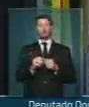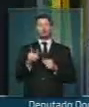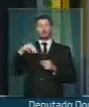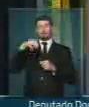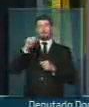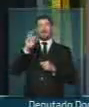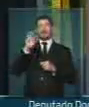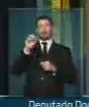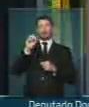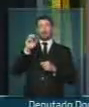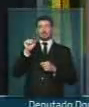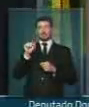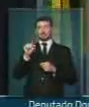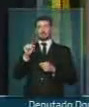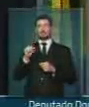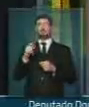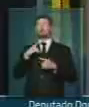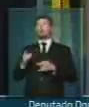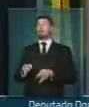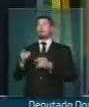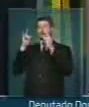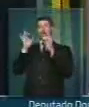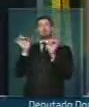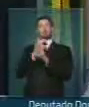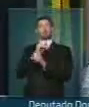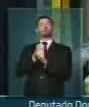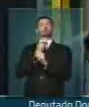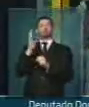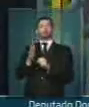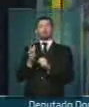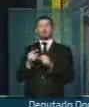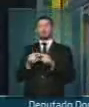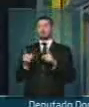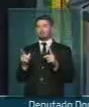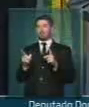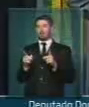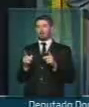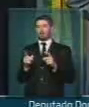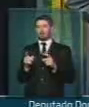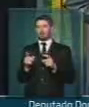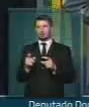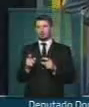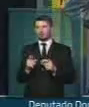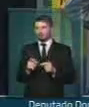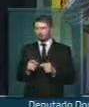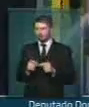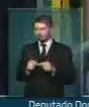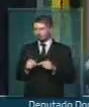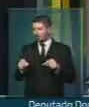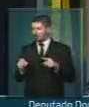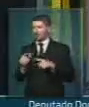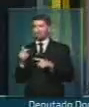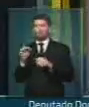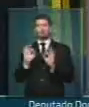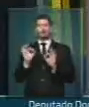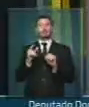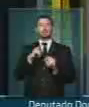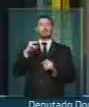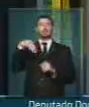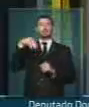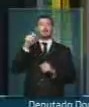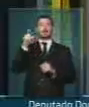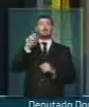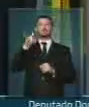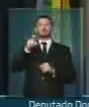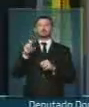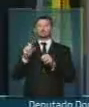está dentro do mato, sem equipamento, nós encontramos uma plantação de maxixe. Isso aqui é só uma parte. Chegamos em Alto